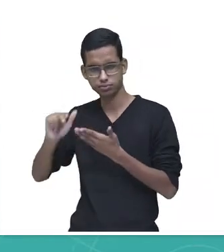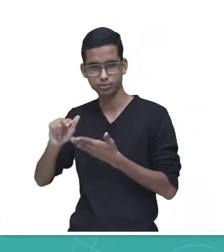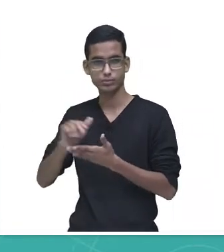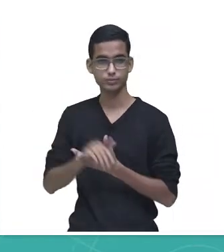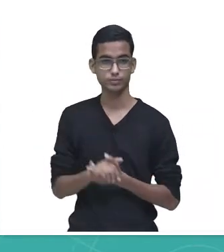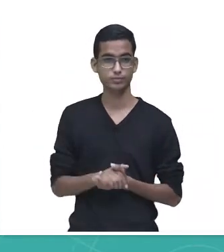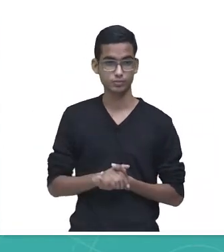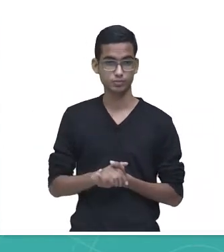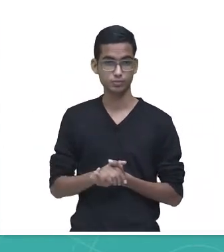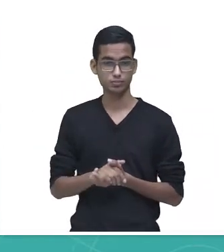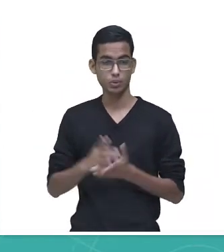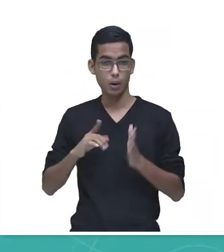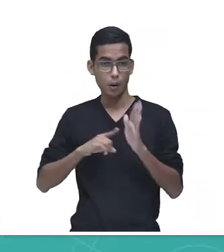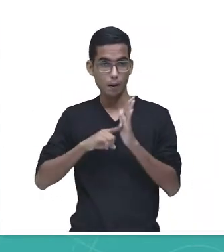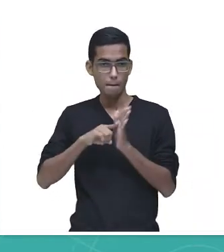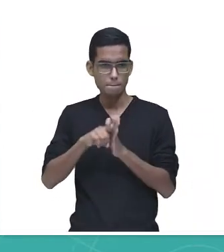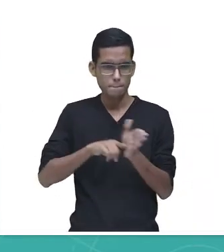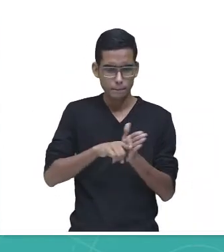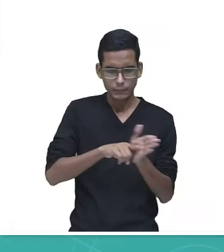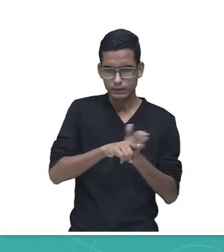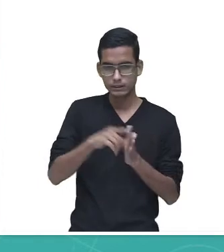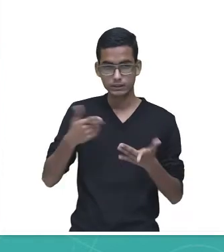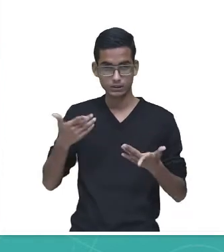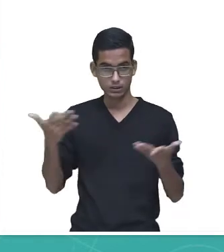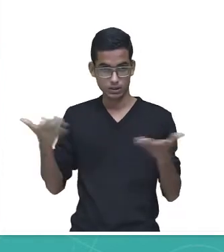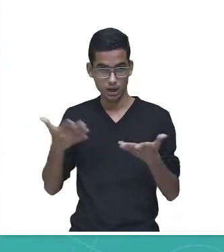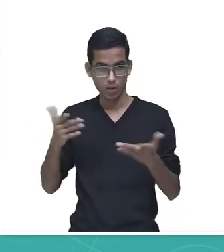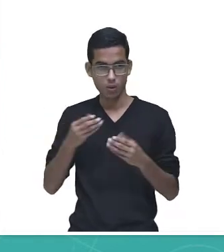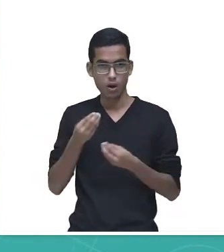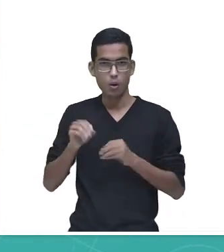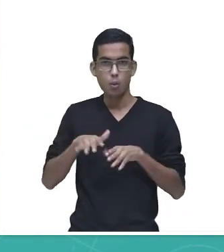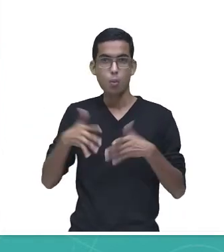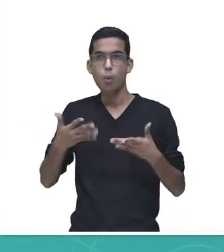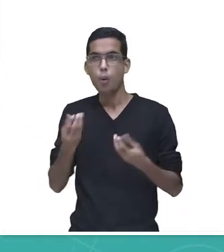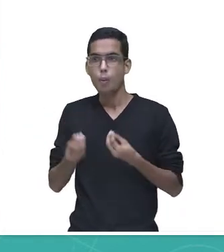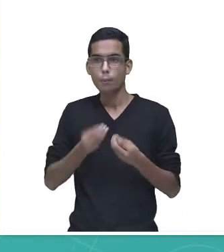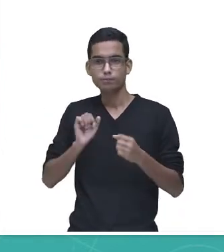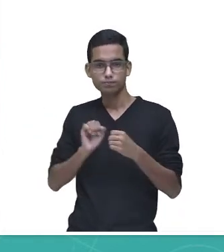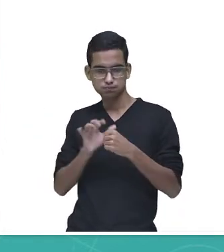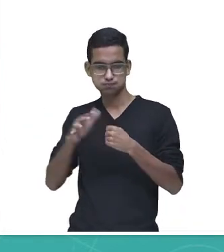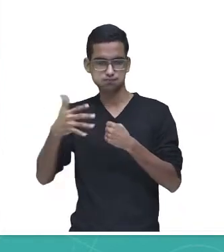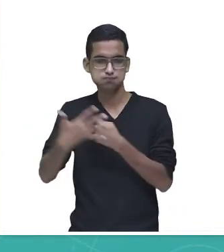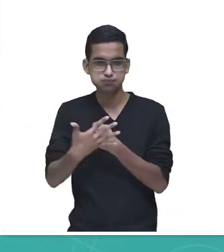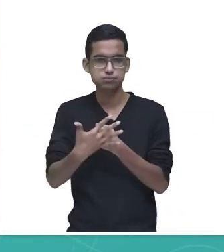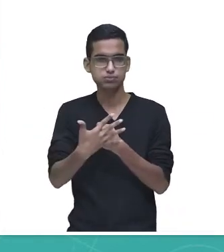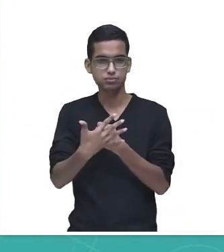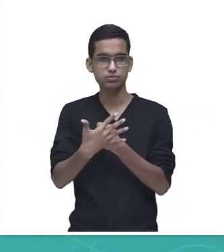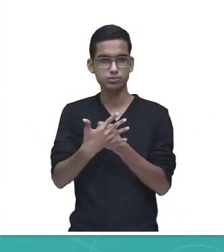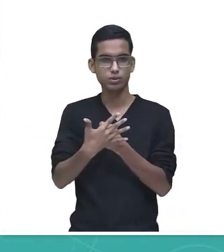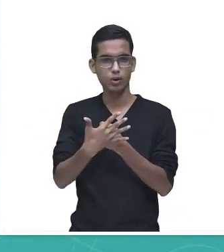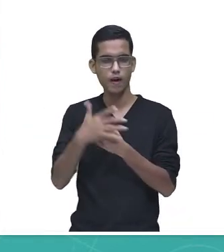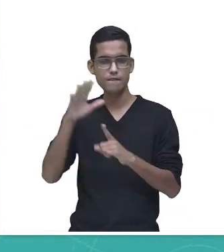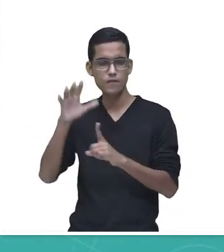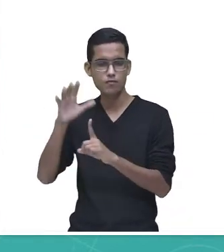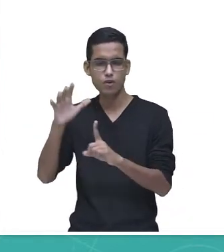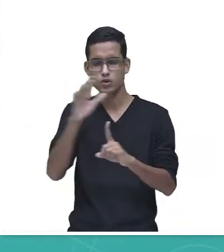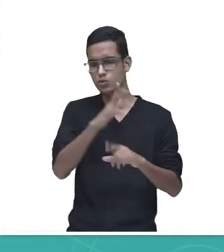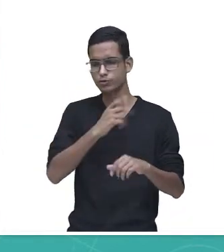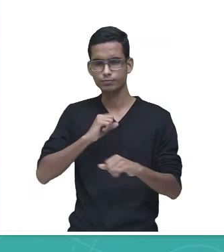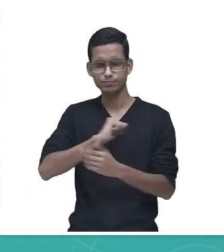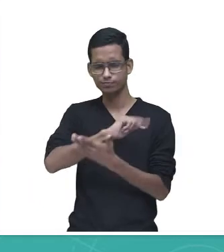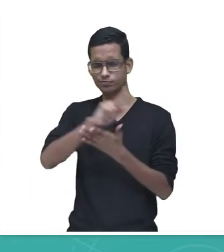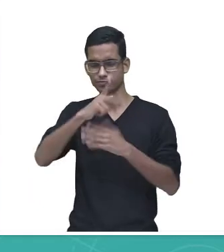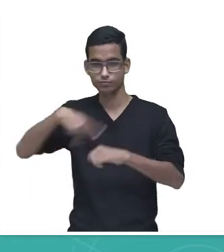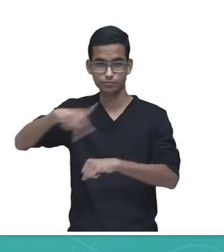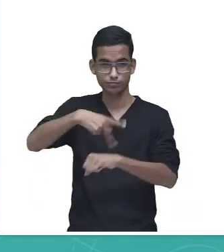uma pesquisa sobre o impacto da pandemia, né? Essa pandemia que estamos vivendo do Covid-19, o